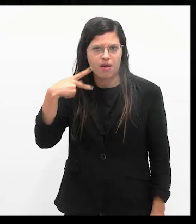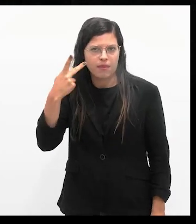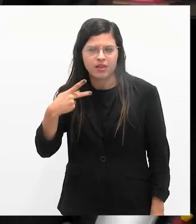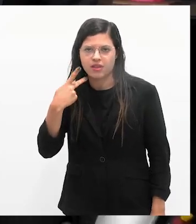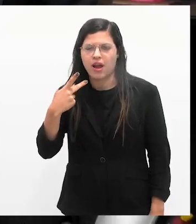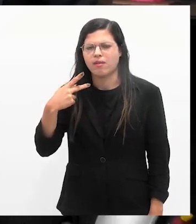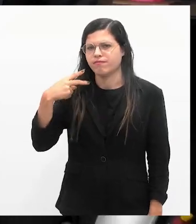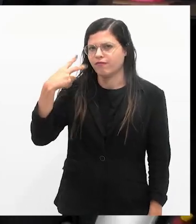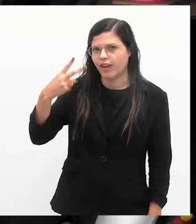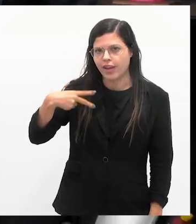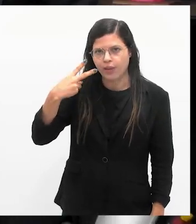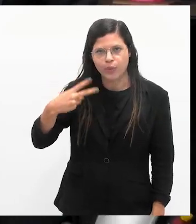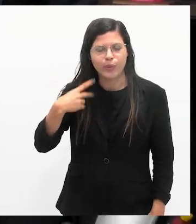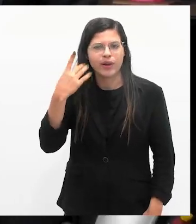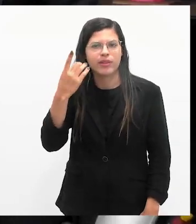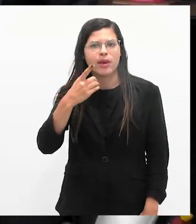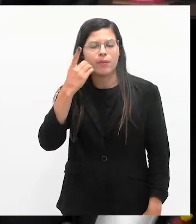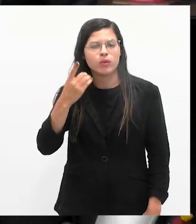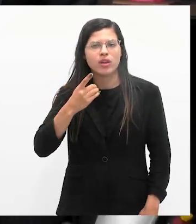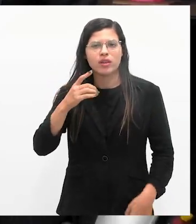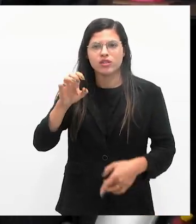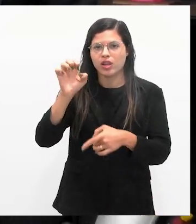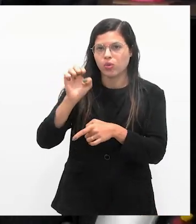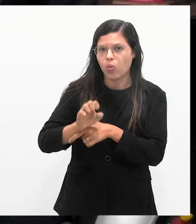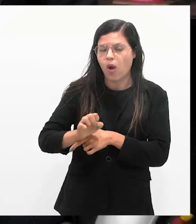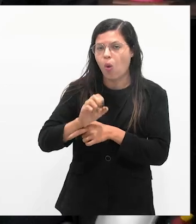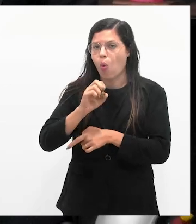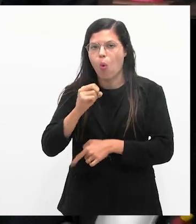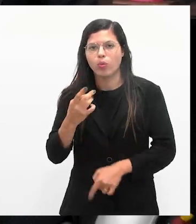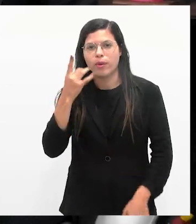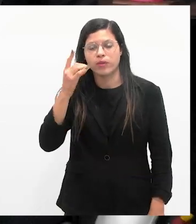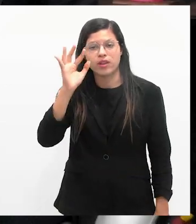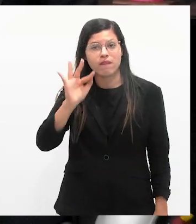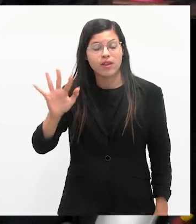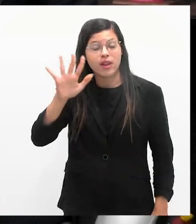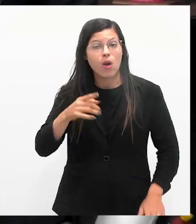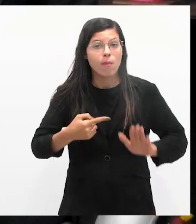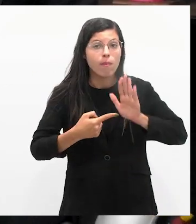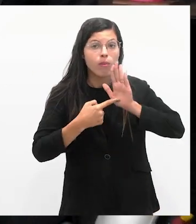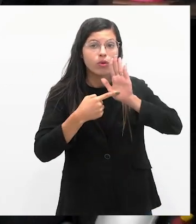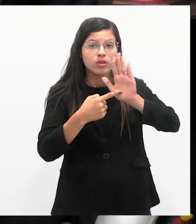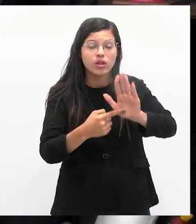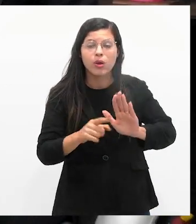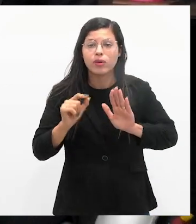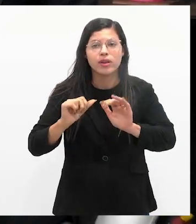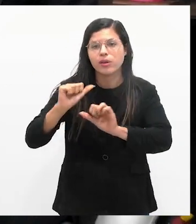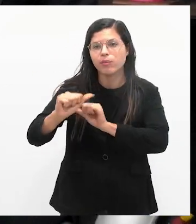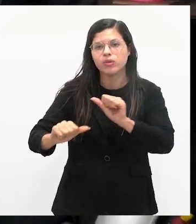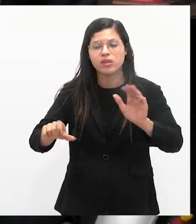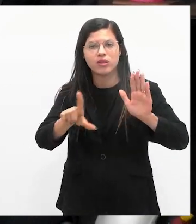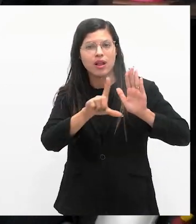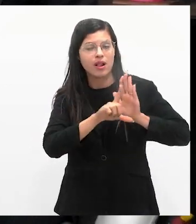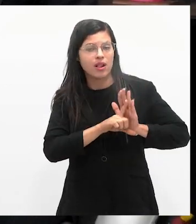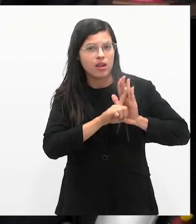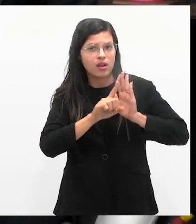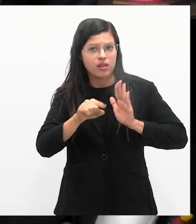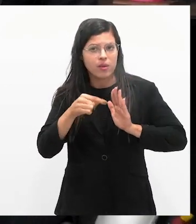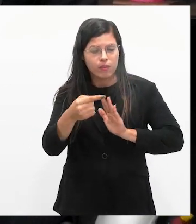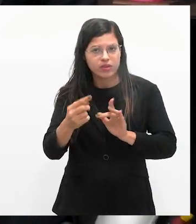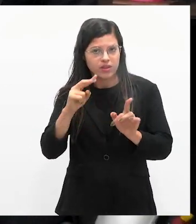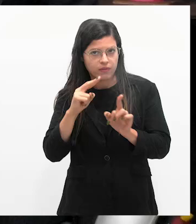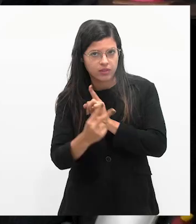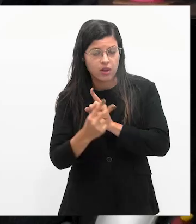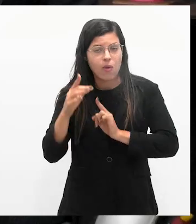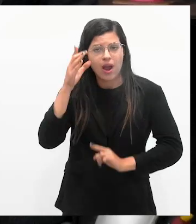das parlamentares, seja como vereadora, como deputada estadual ou como federal, é mostrar o que muda na